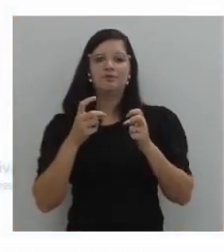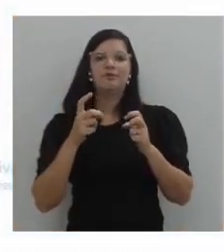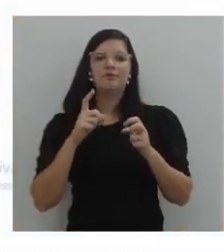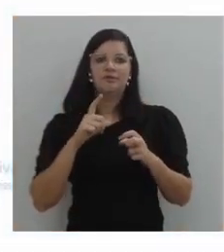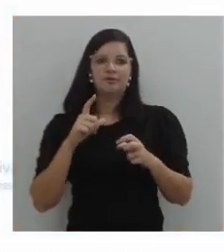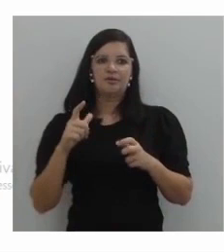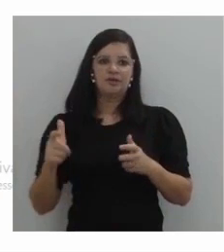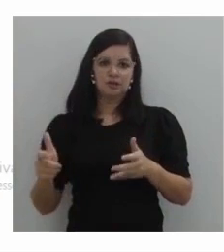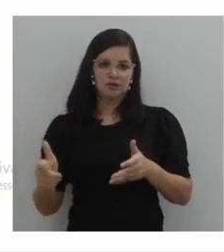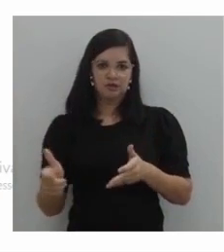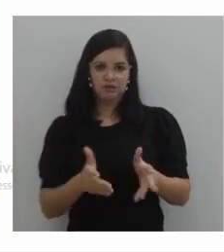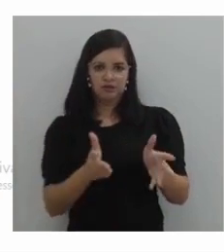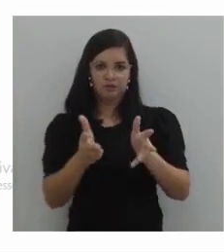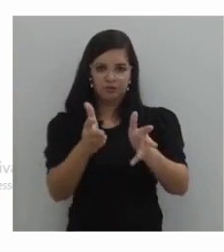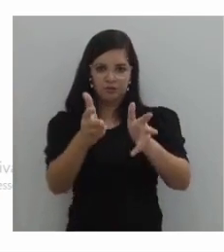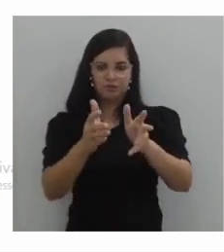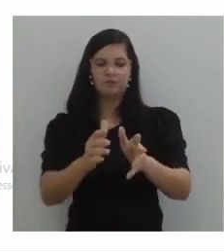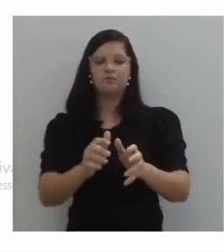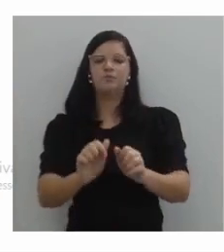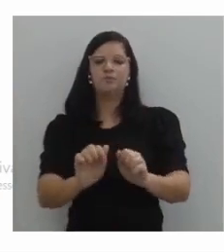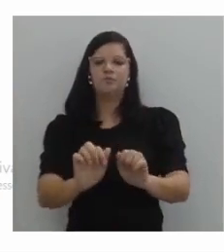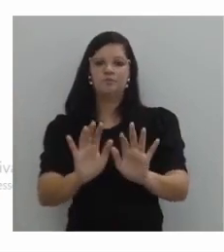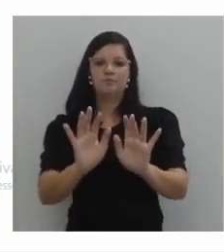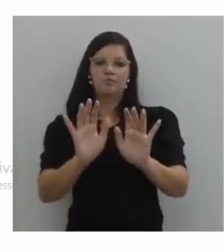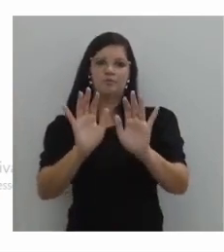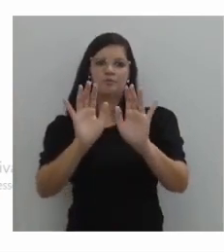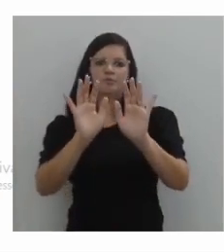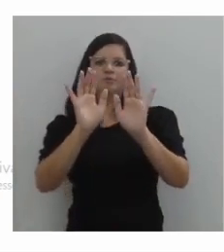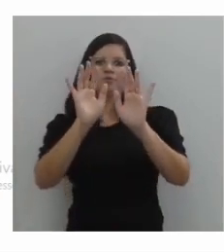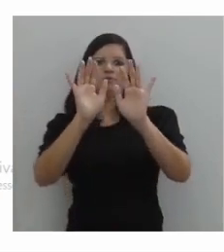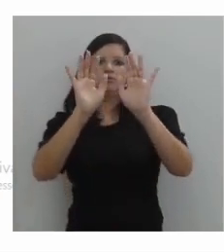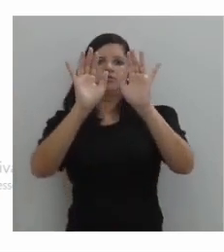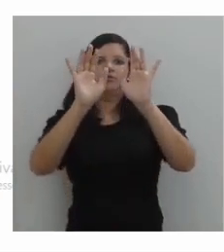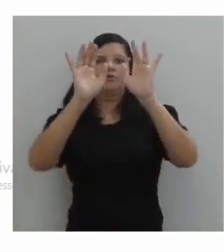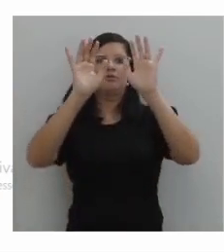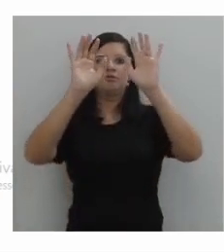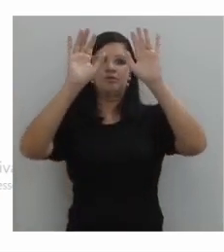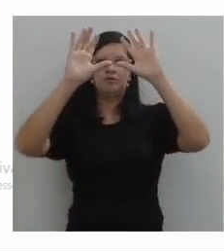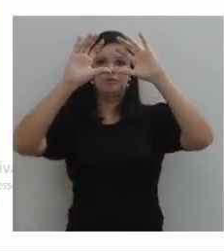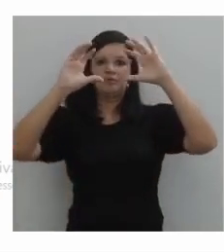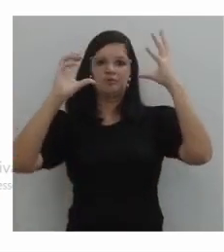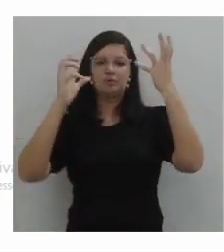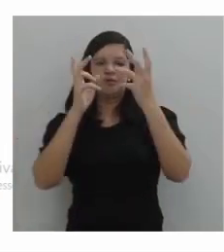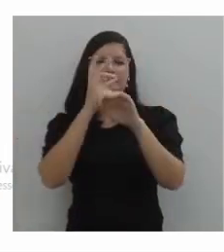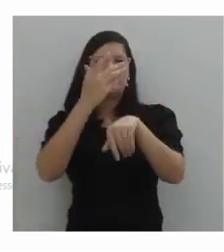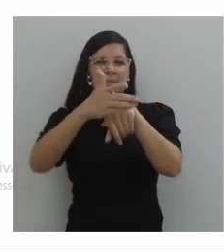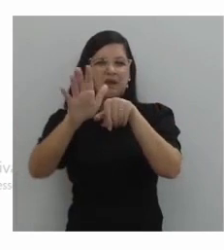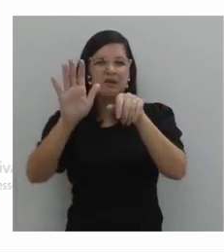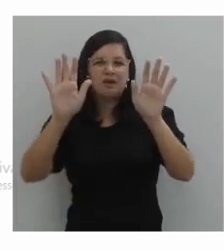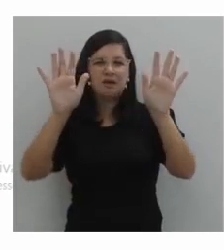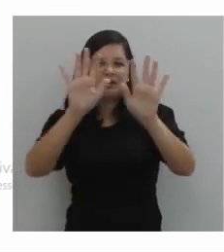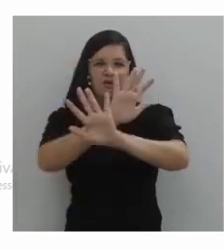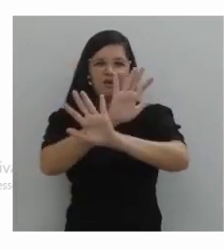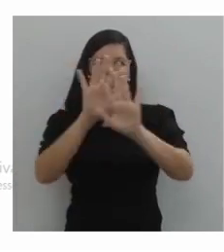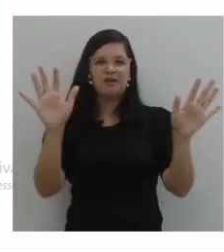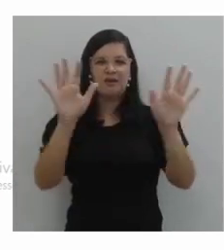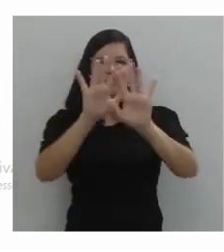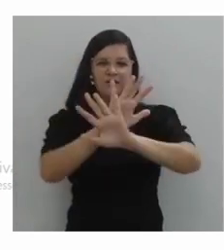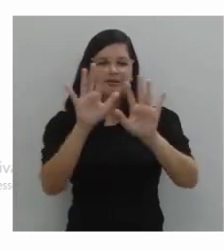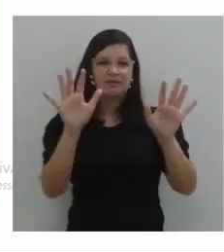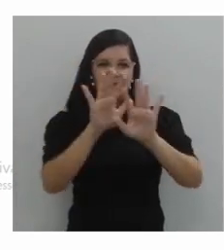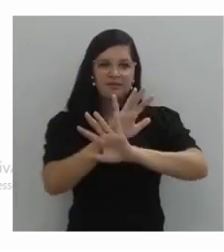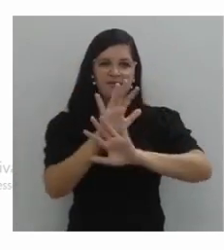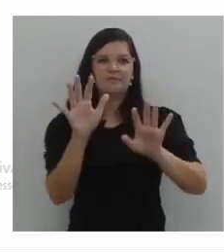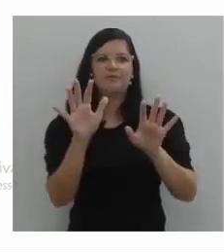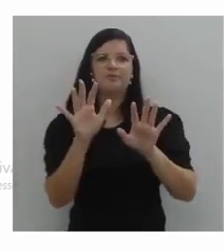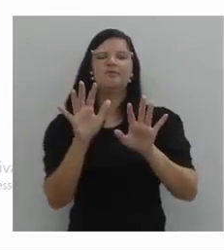desses chamados rios voadores é um pequeno trecho desses rios voadores, tá, gente? Essa névoa branca aí, tá? Essa imagem